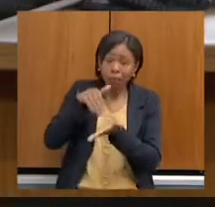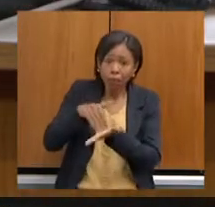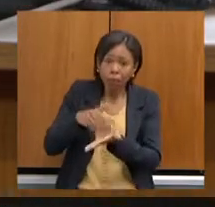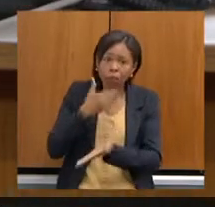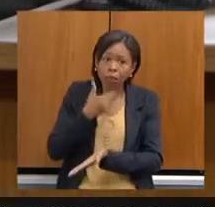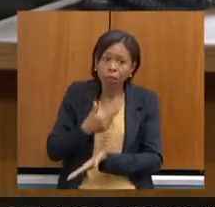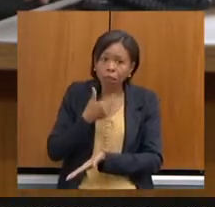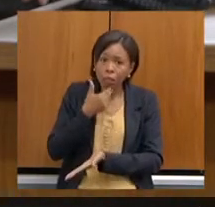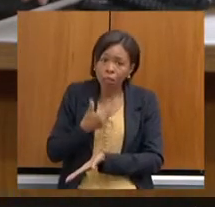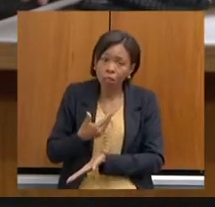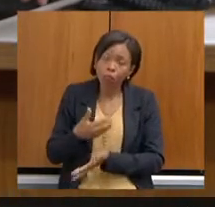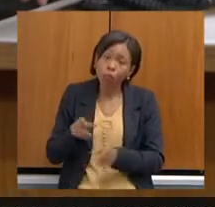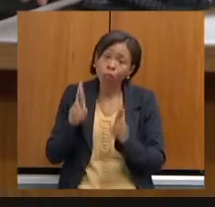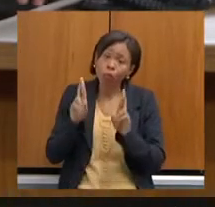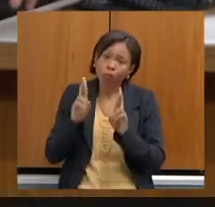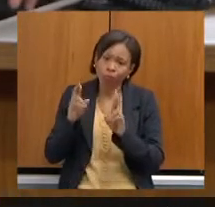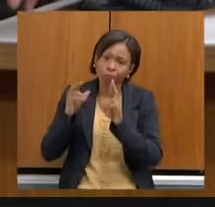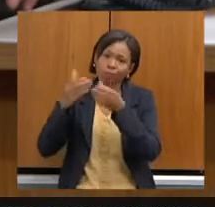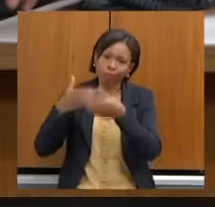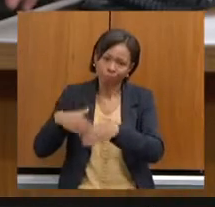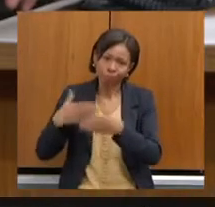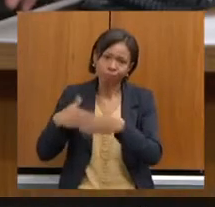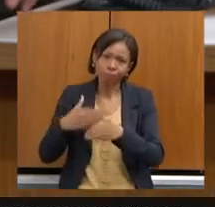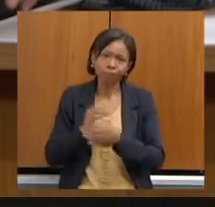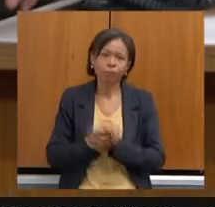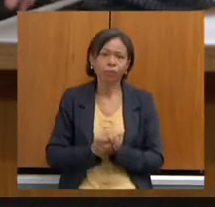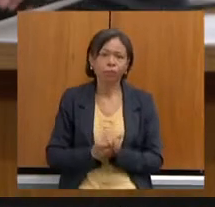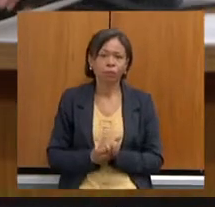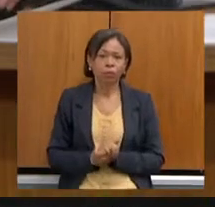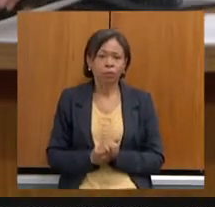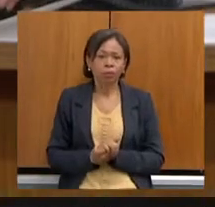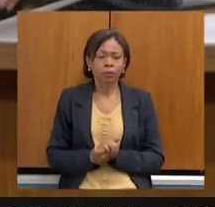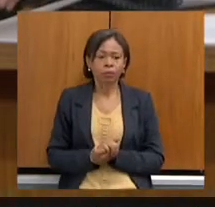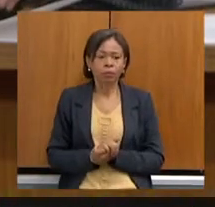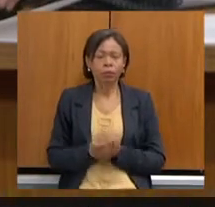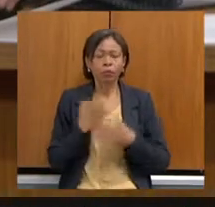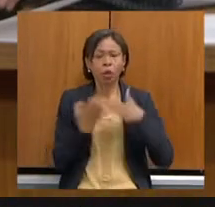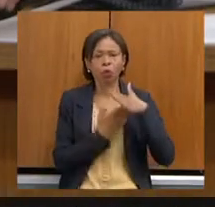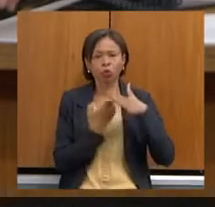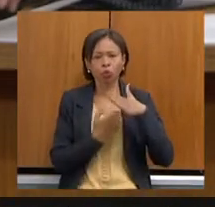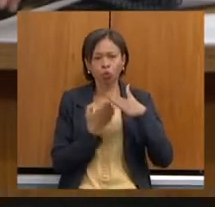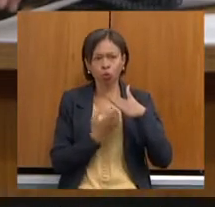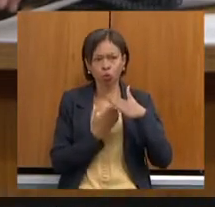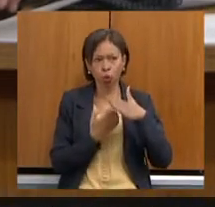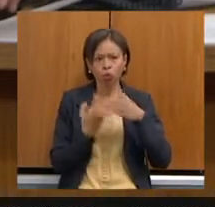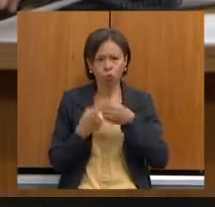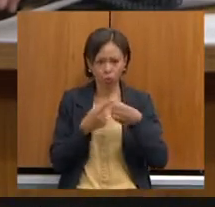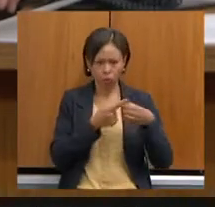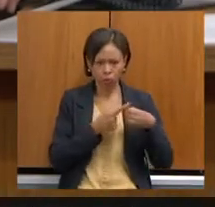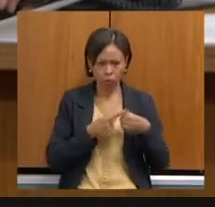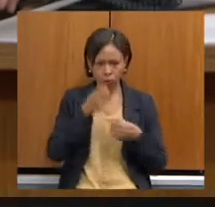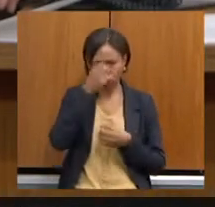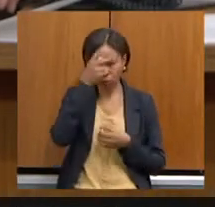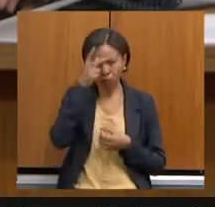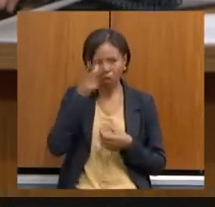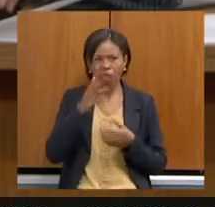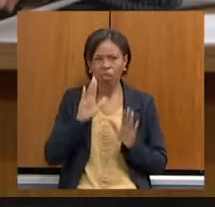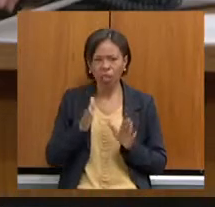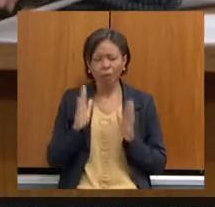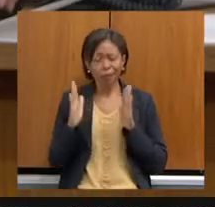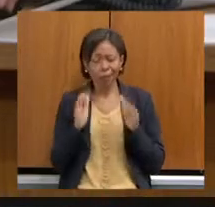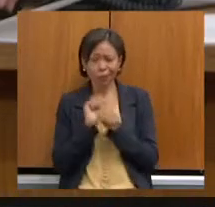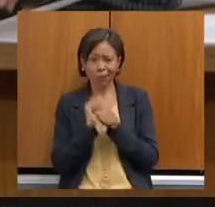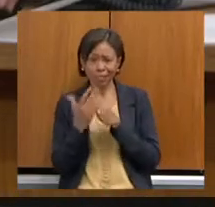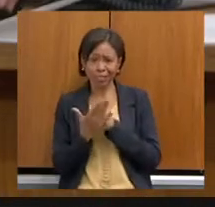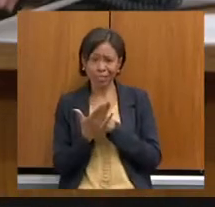do ano nós tenhamos Esse concurso em relação aos consórcios intermunicipais parece que a própria academia é uma refletida que